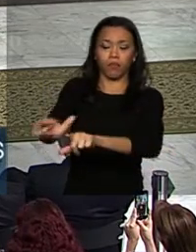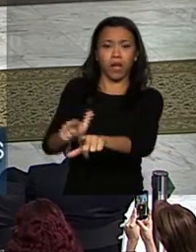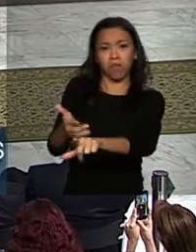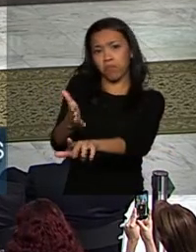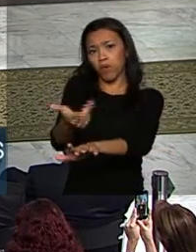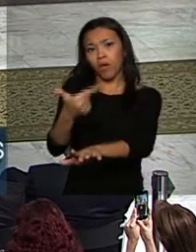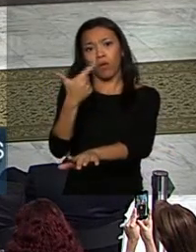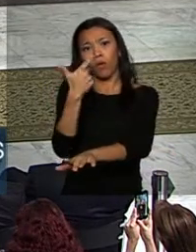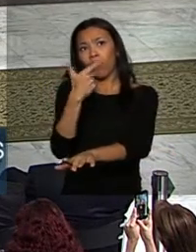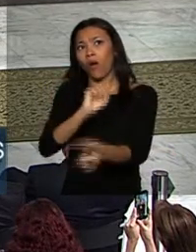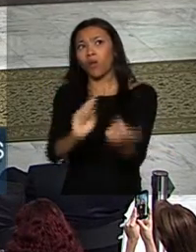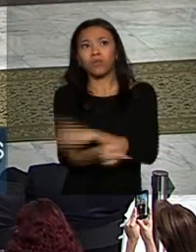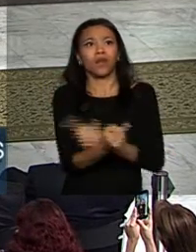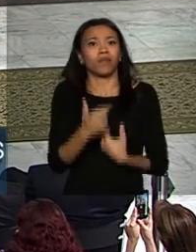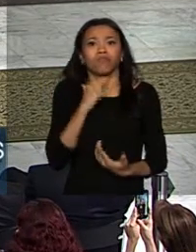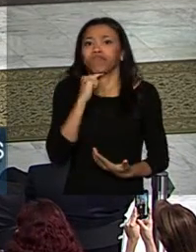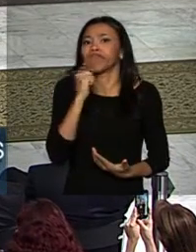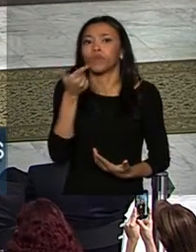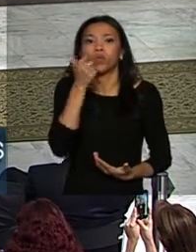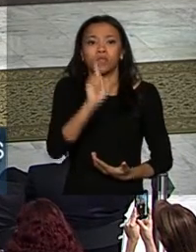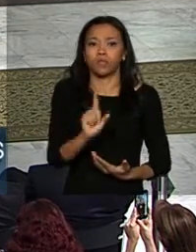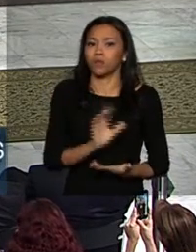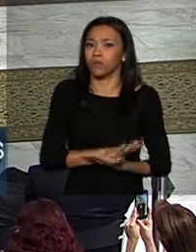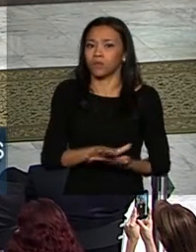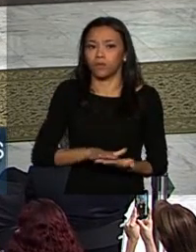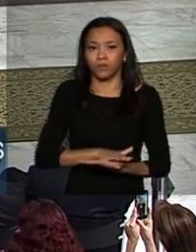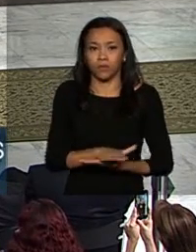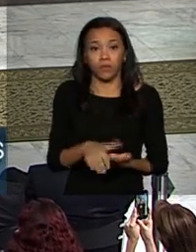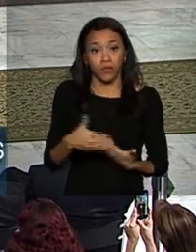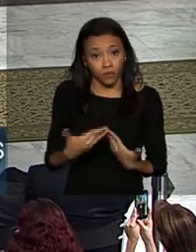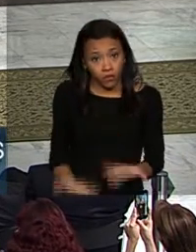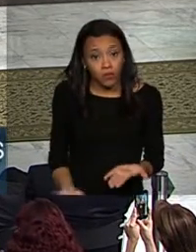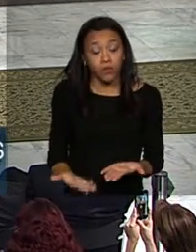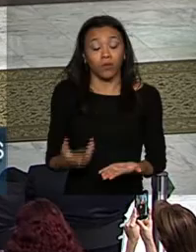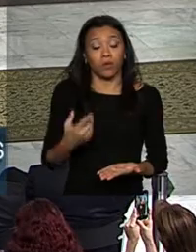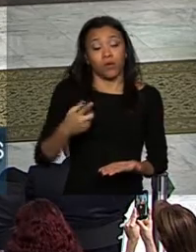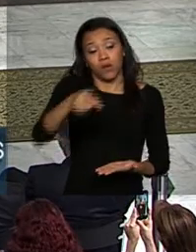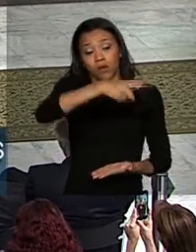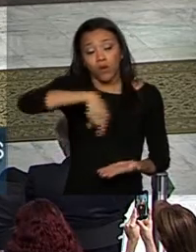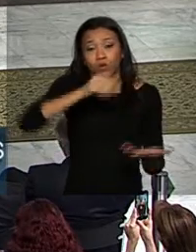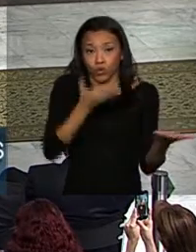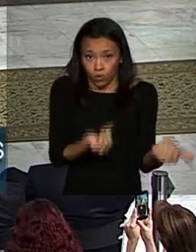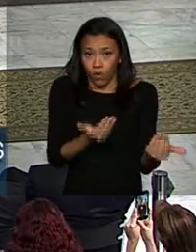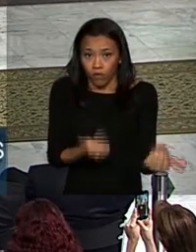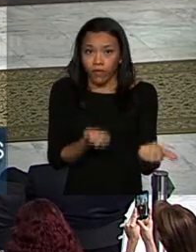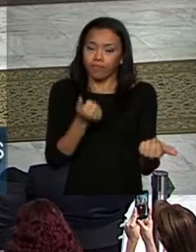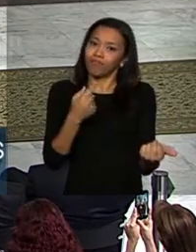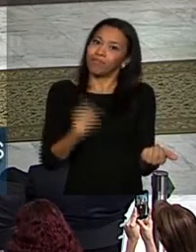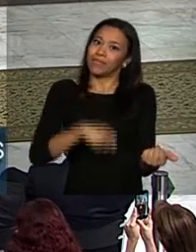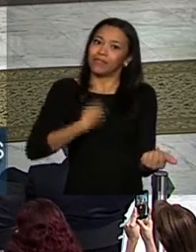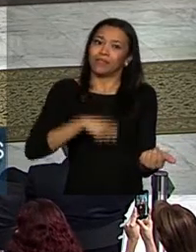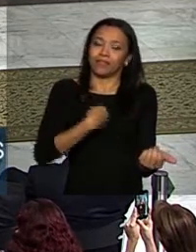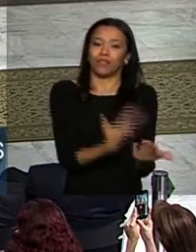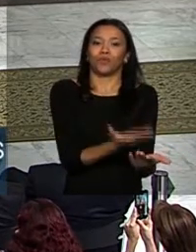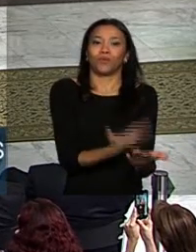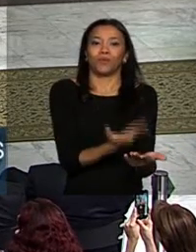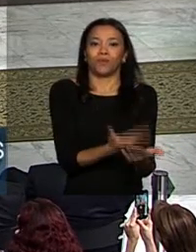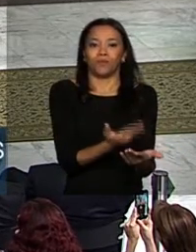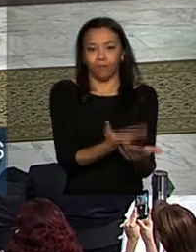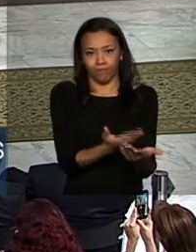fazê-lo. E aí, o jovem, tendo de estar matriculado no ensino